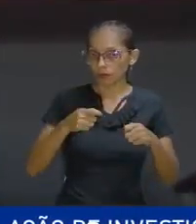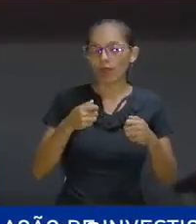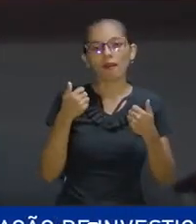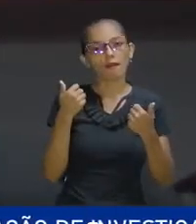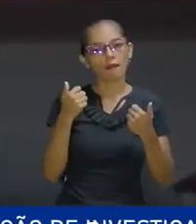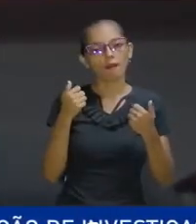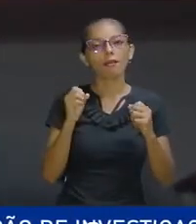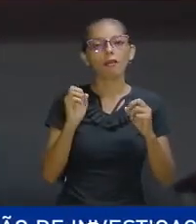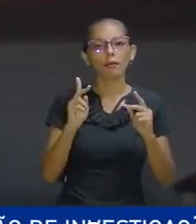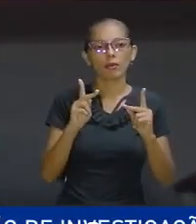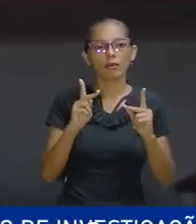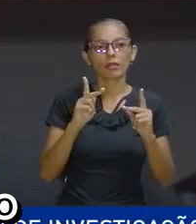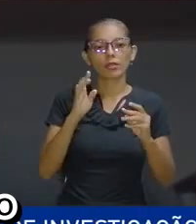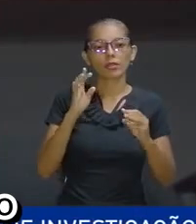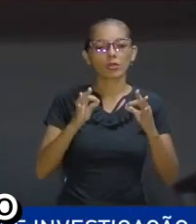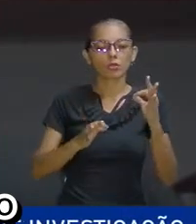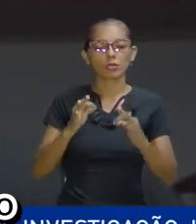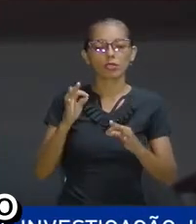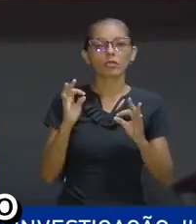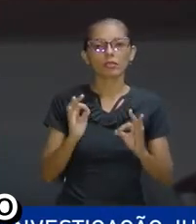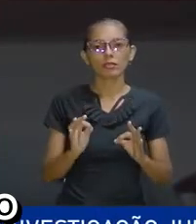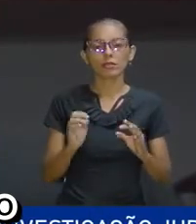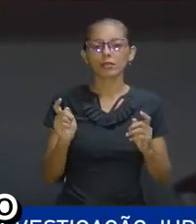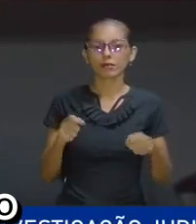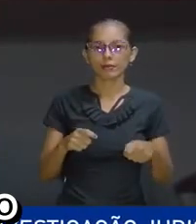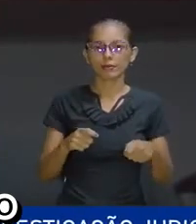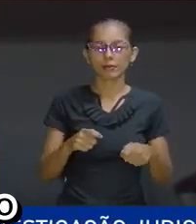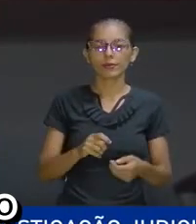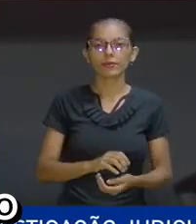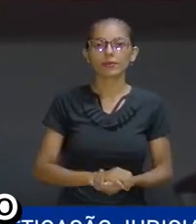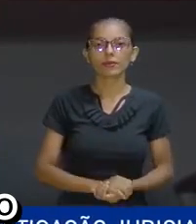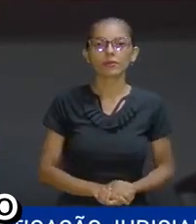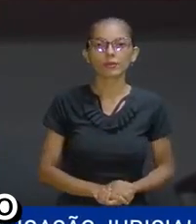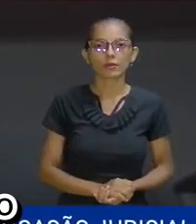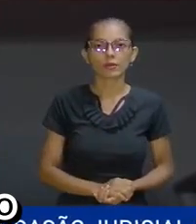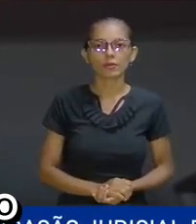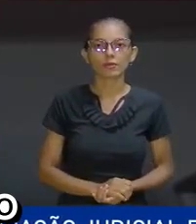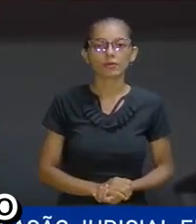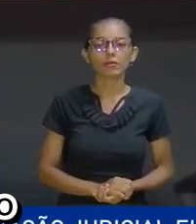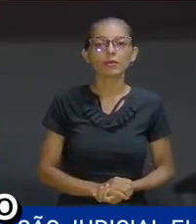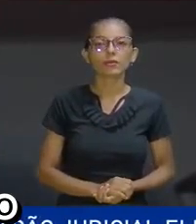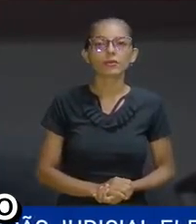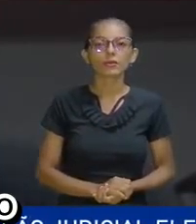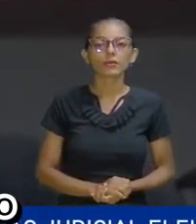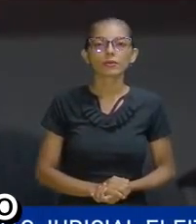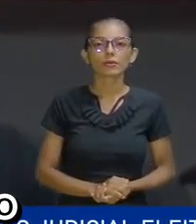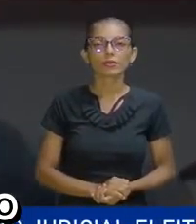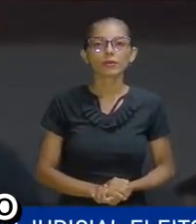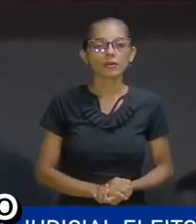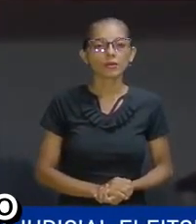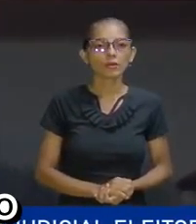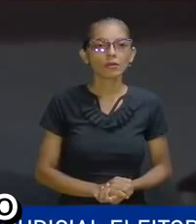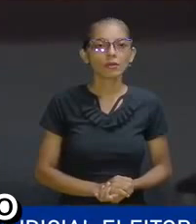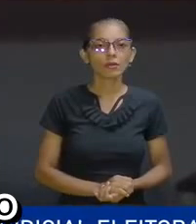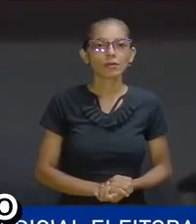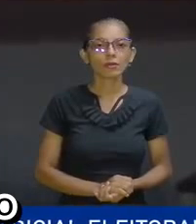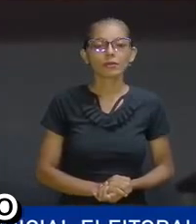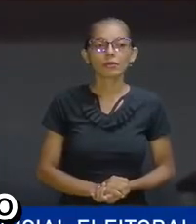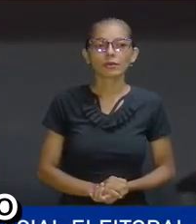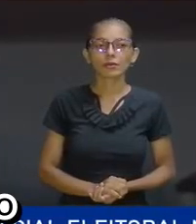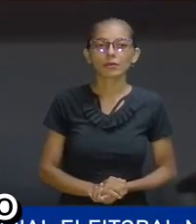juízo deve, na sua persuasão racional, julgar favorável, né, no sentido de ser procedente o